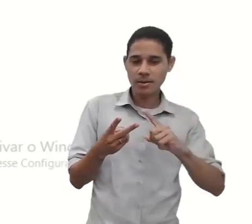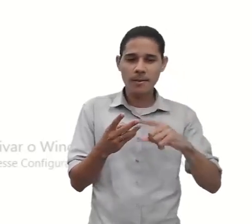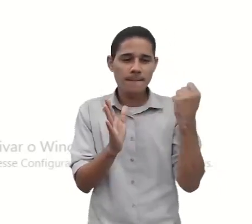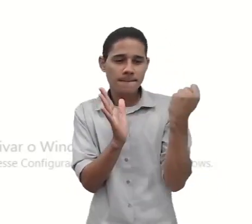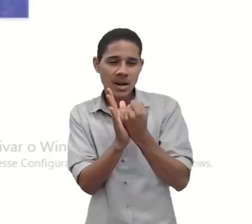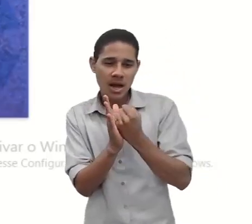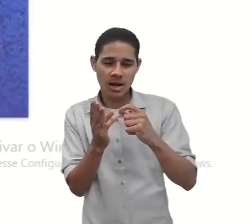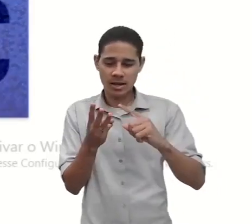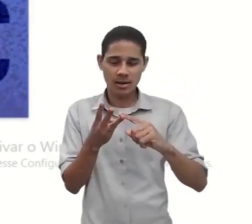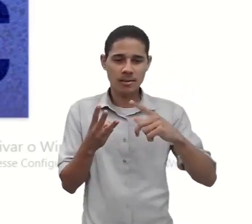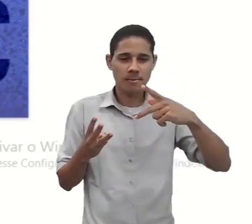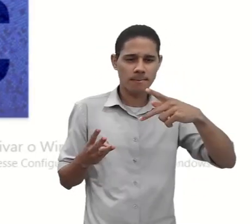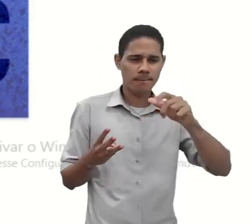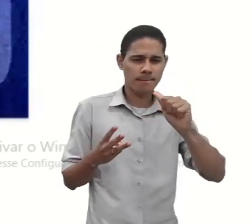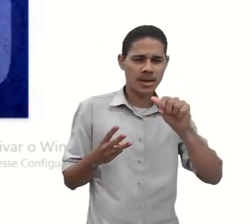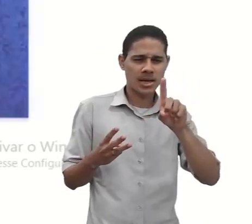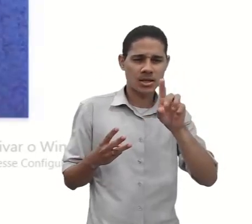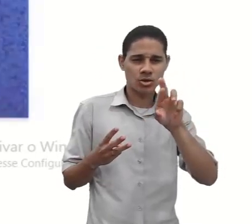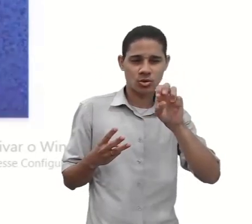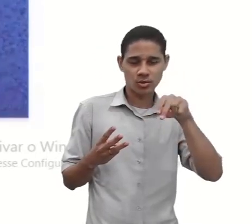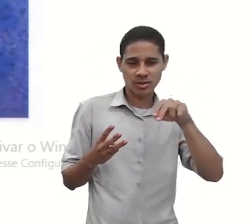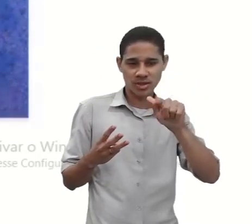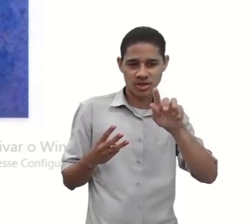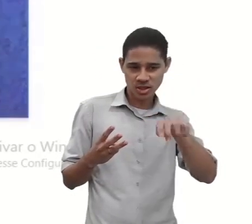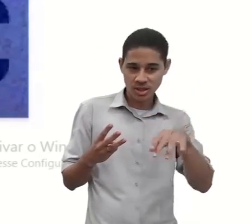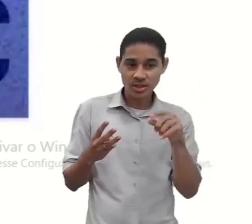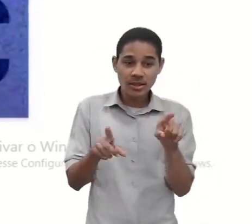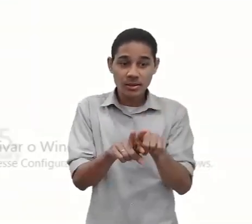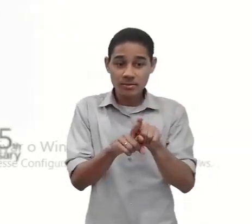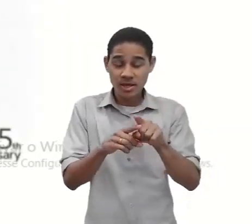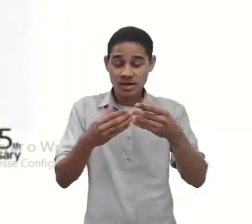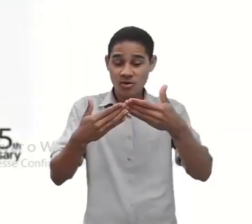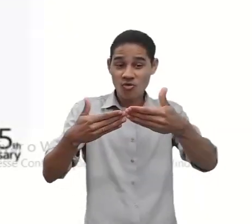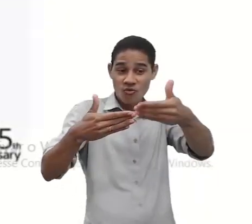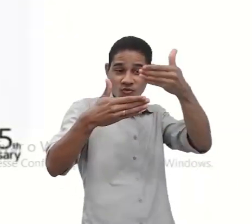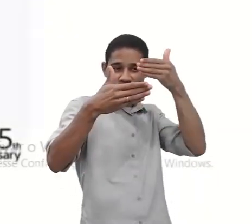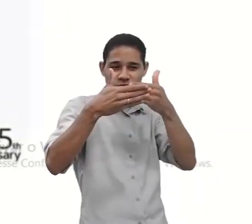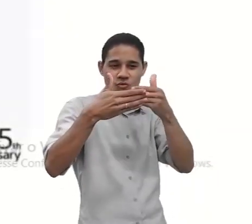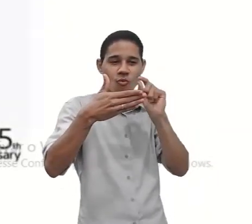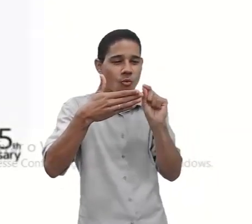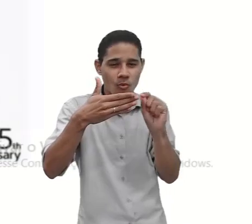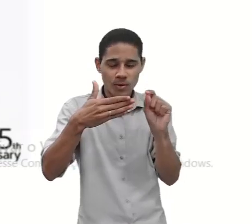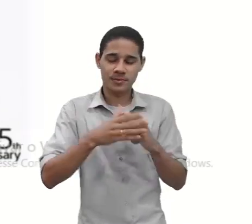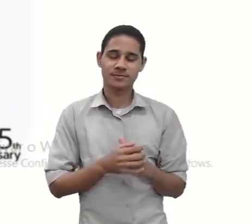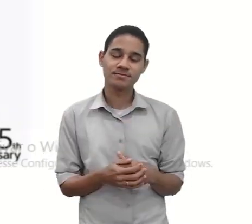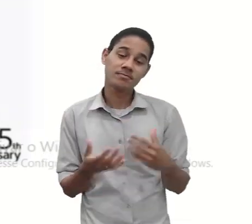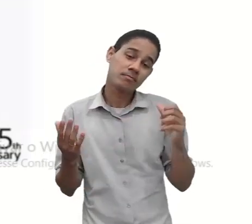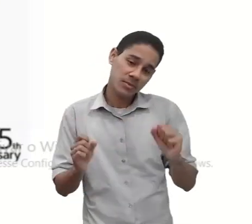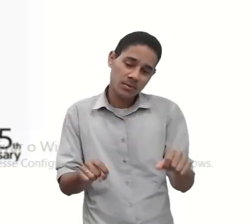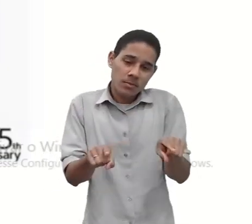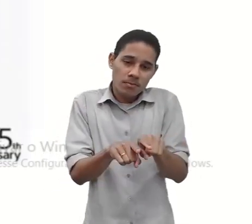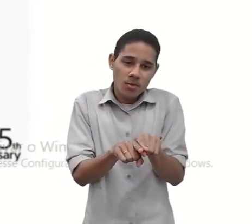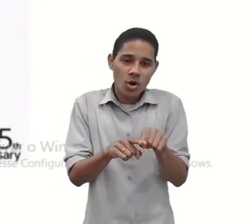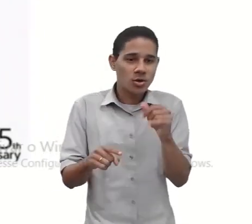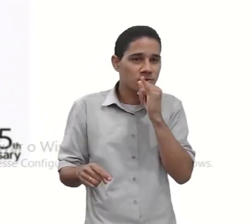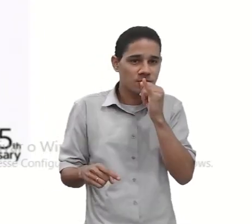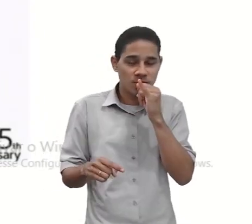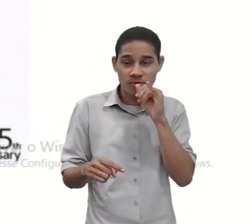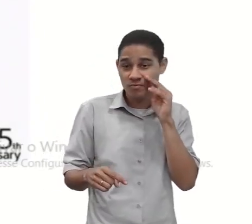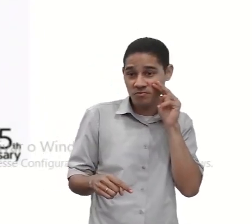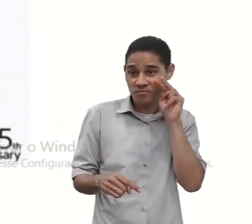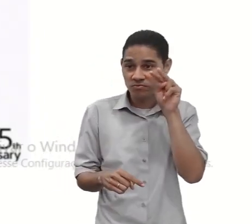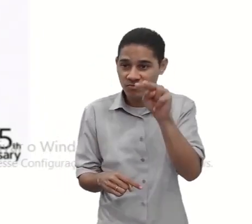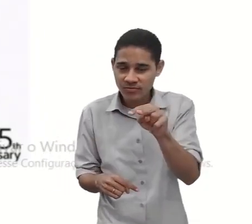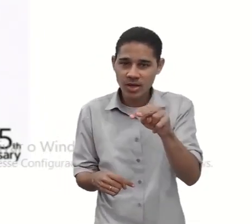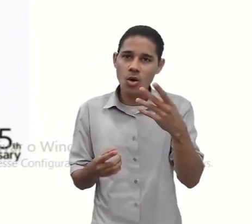padronagem e ao fundo que você vai aplicar no seu design. A textura também serve para reforçar um ponto de vista